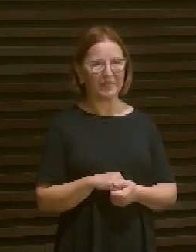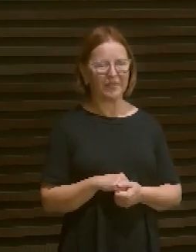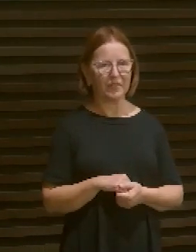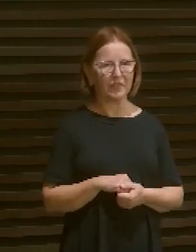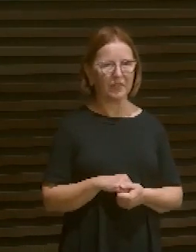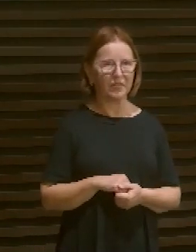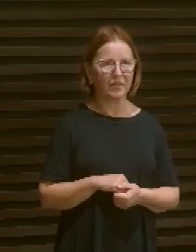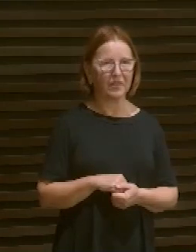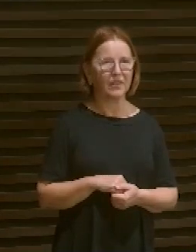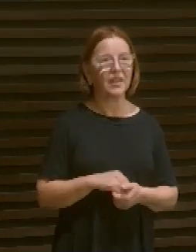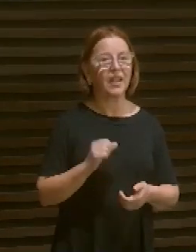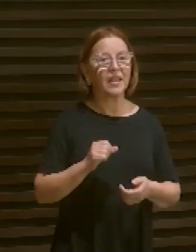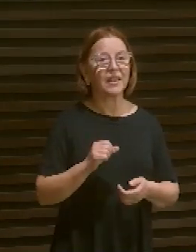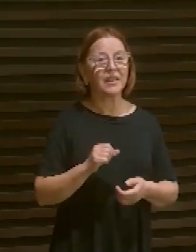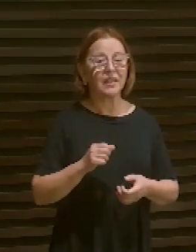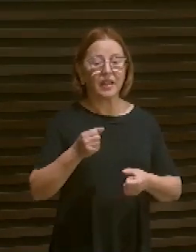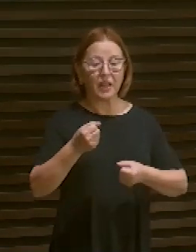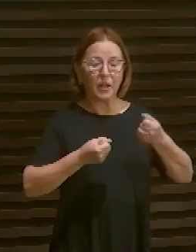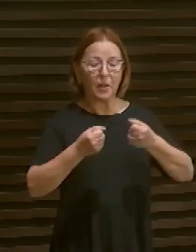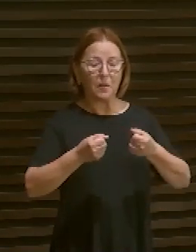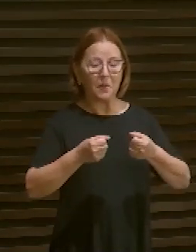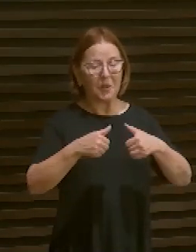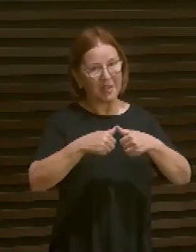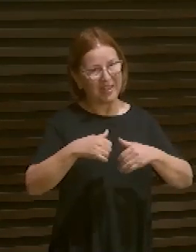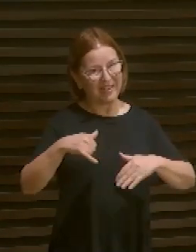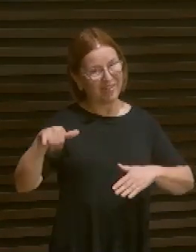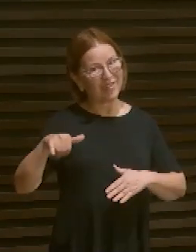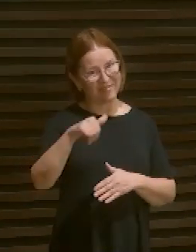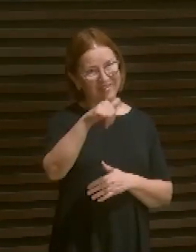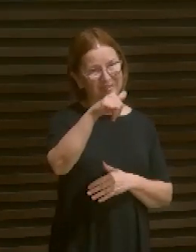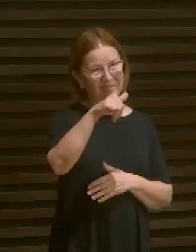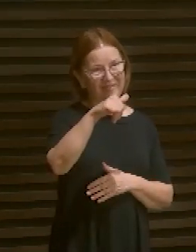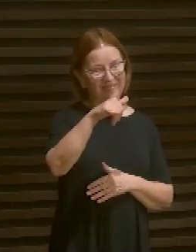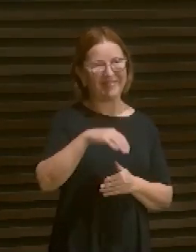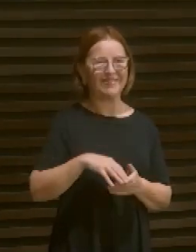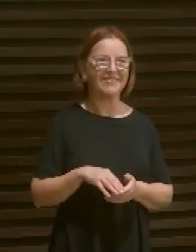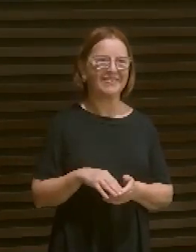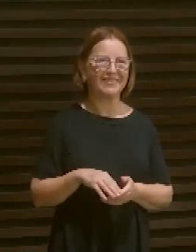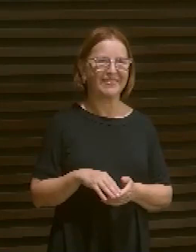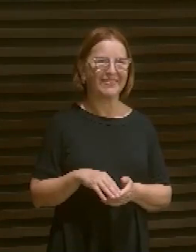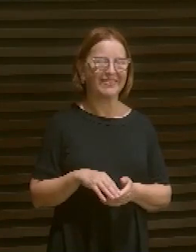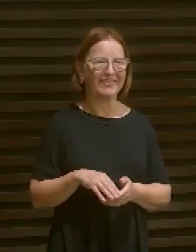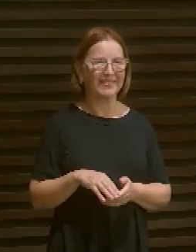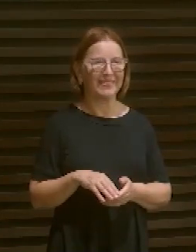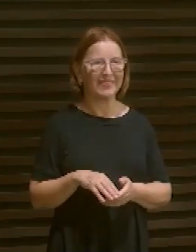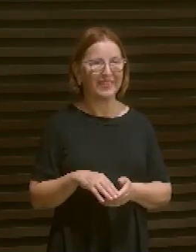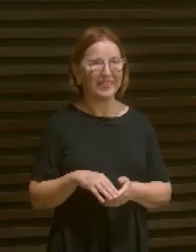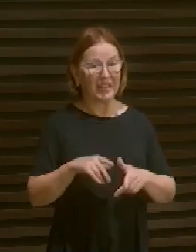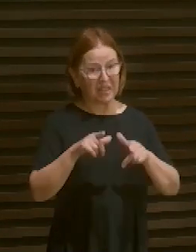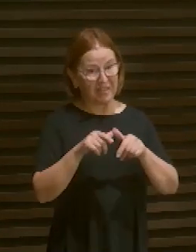Quem é o piloto da sua vida? É isso que o autor está dizendo. Israel se perdeu porque ele não tinha